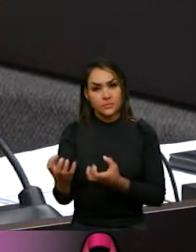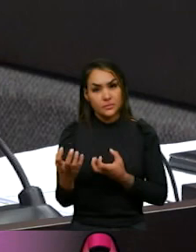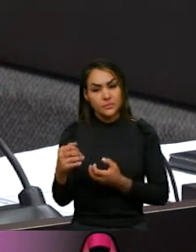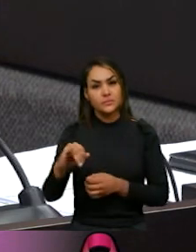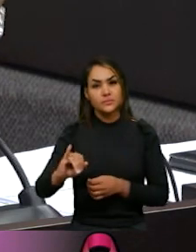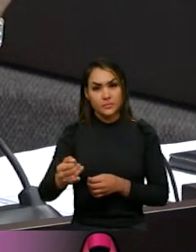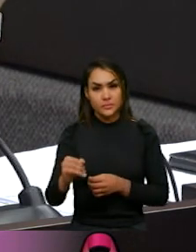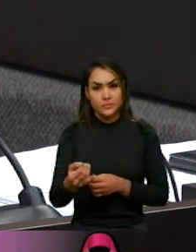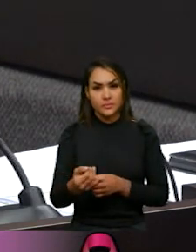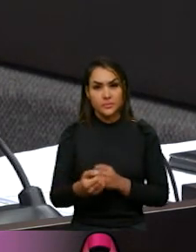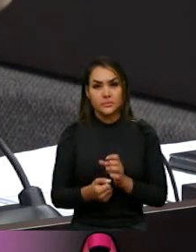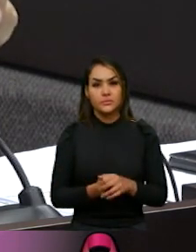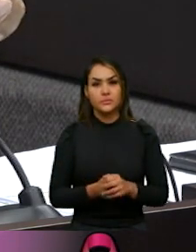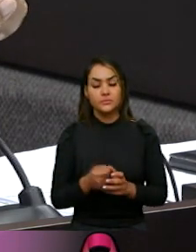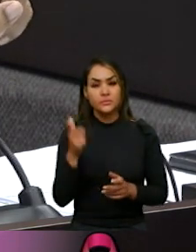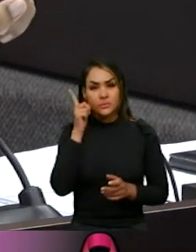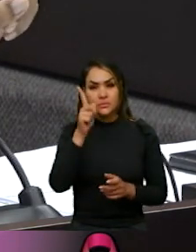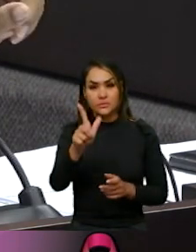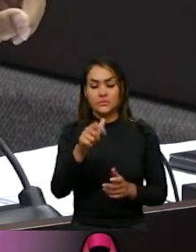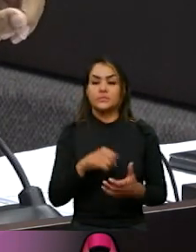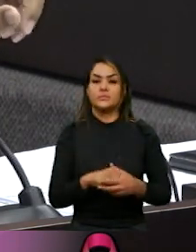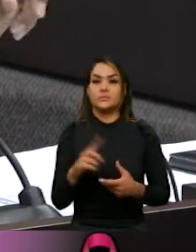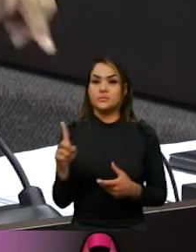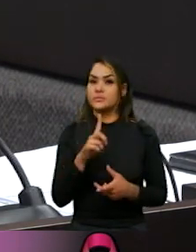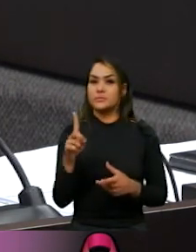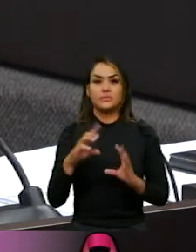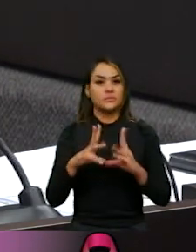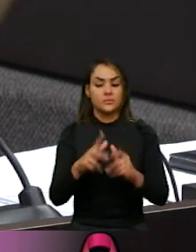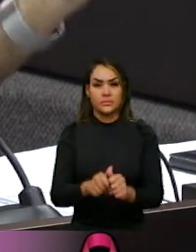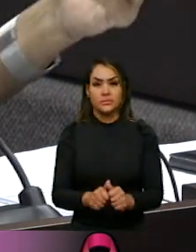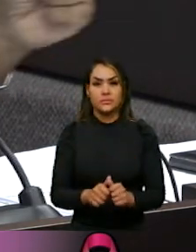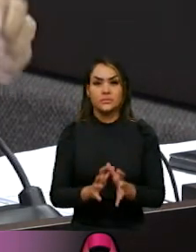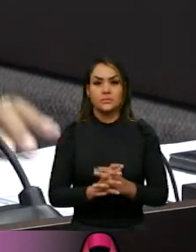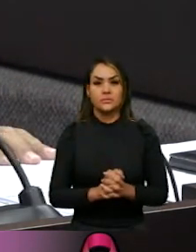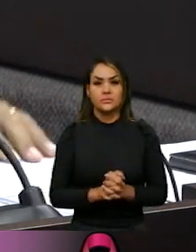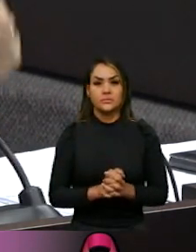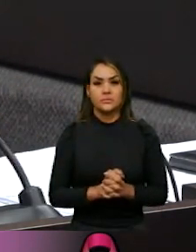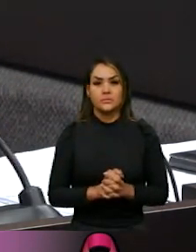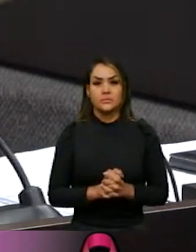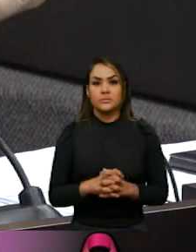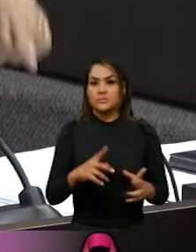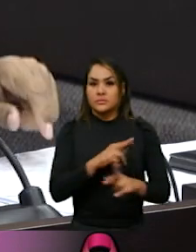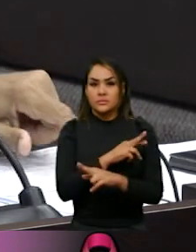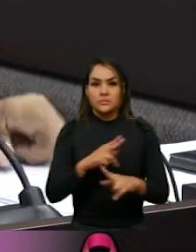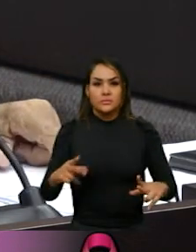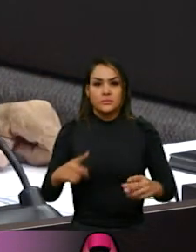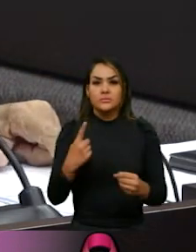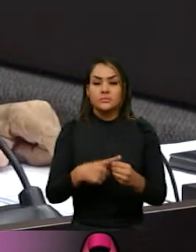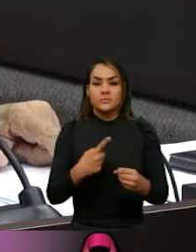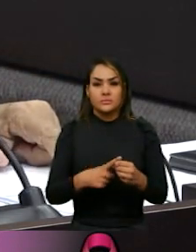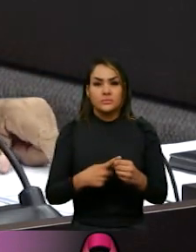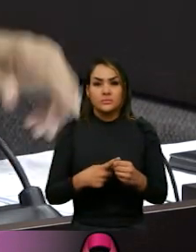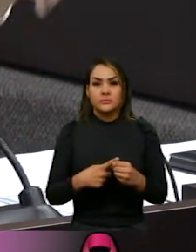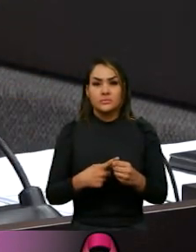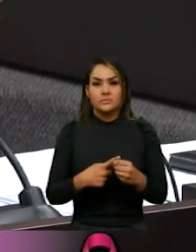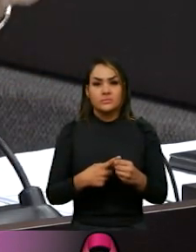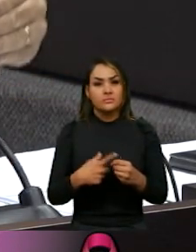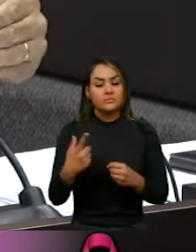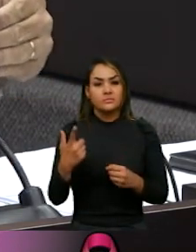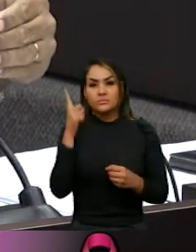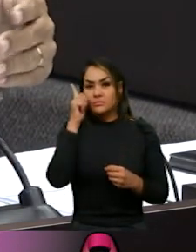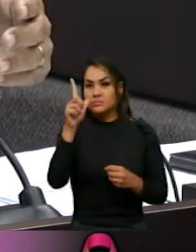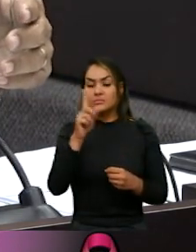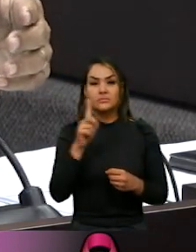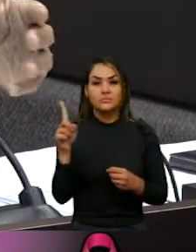e estiverem em condições, não são todos, hein? Uma boa parte dos municípios paulistas estão endividados, não conseguiram. Então, a questão